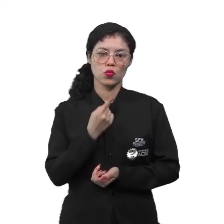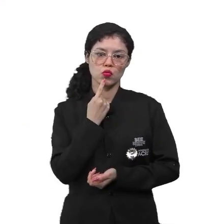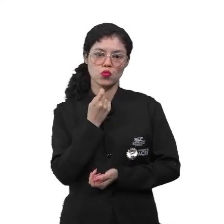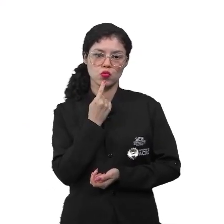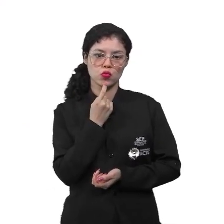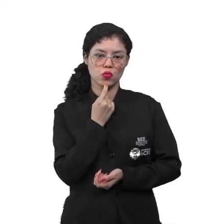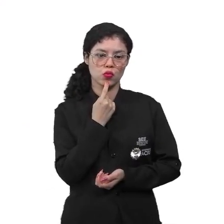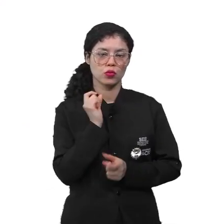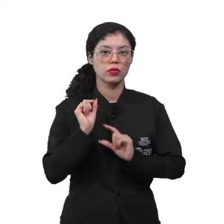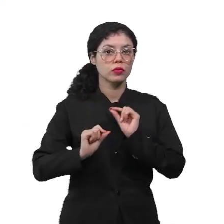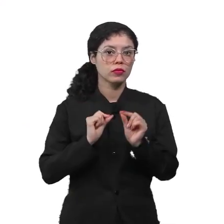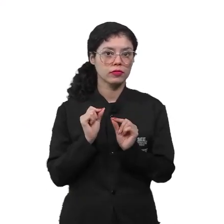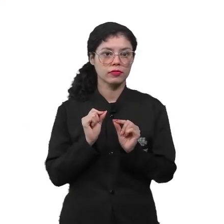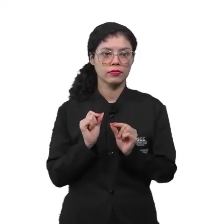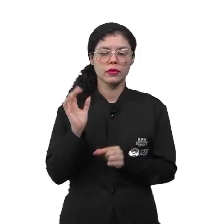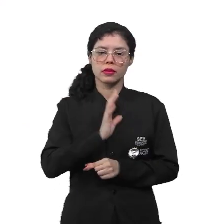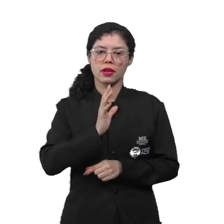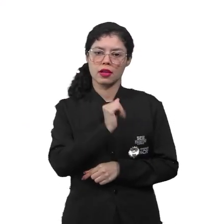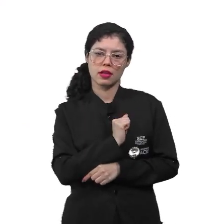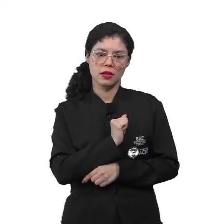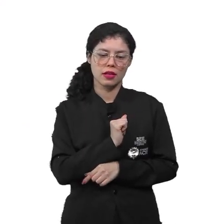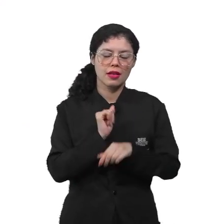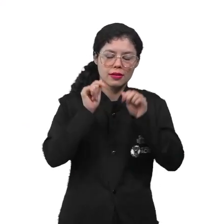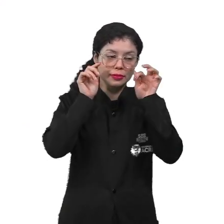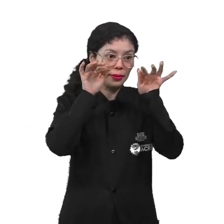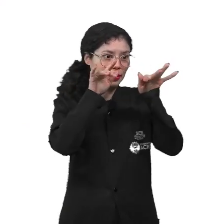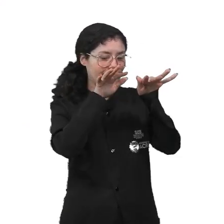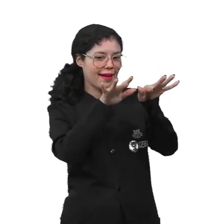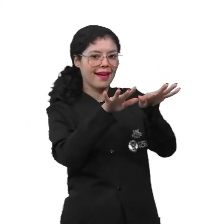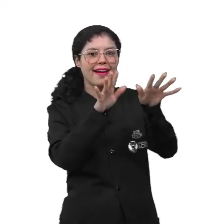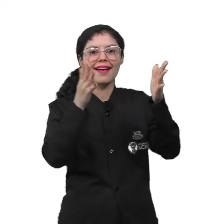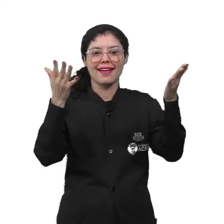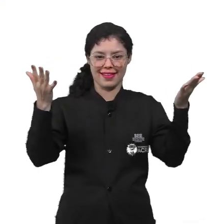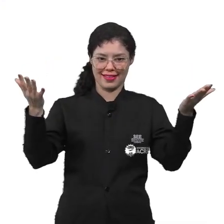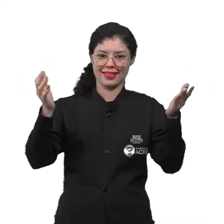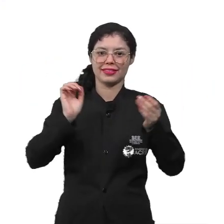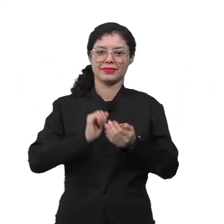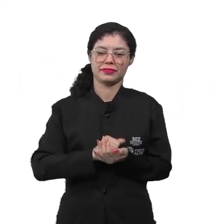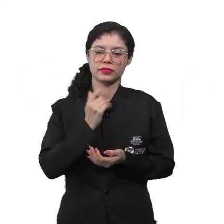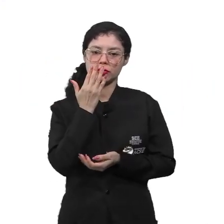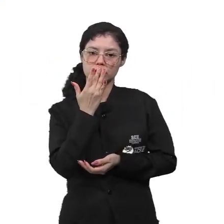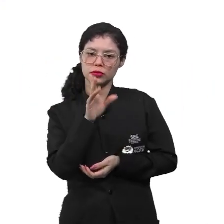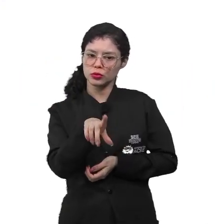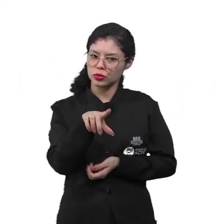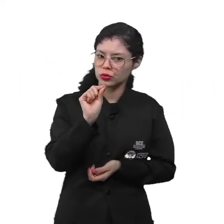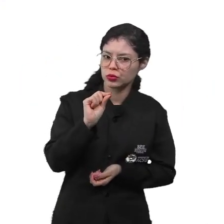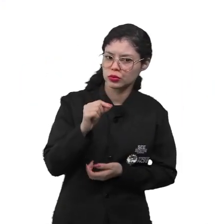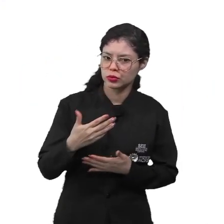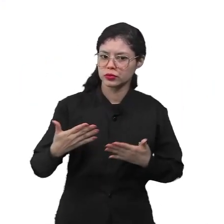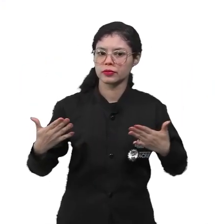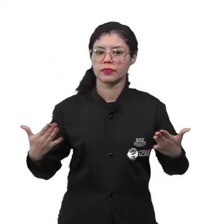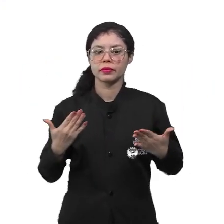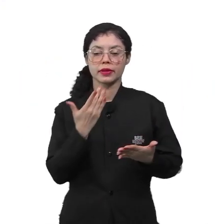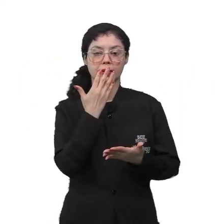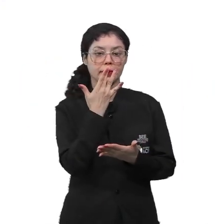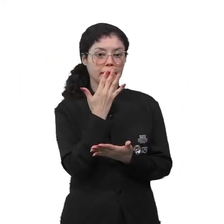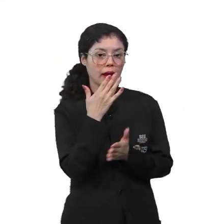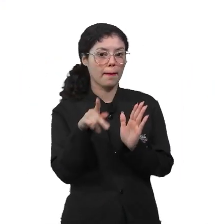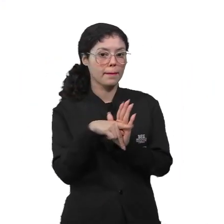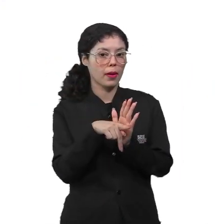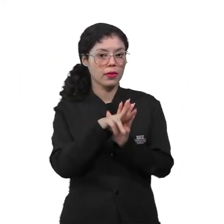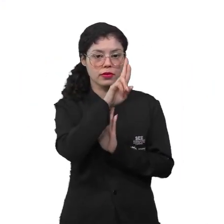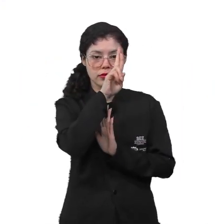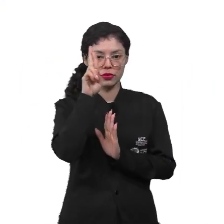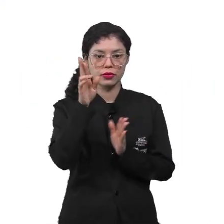vermelho, ele lembra o quê? O amor, paixão, por exemplo. Será que a cor que você vai escolher para colorir a sua